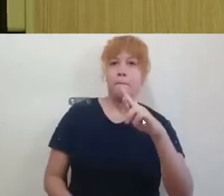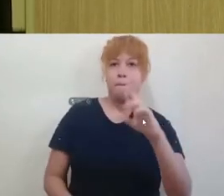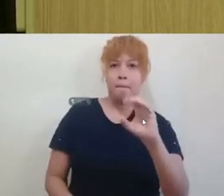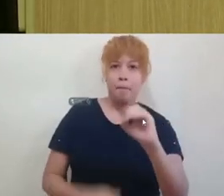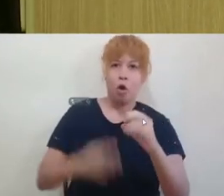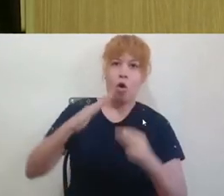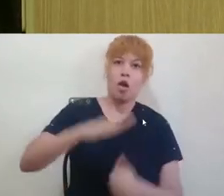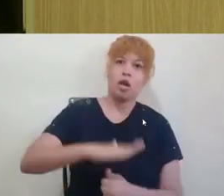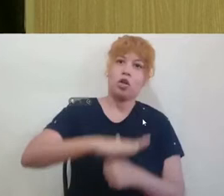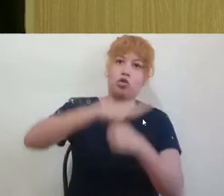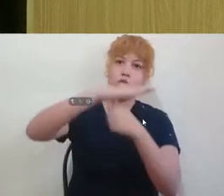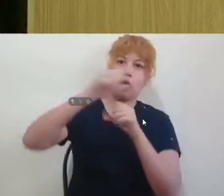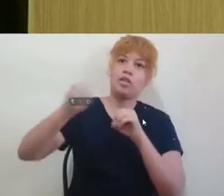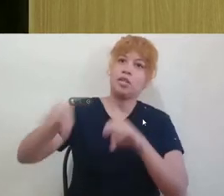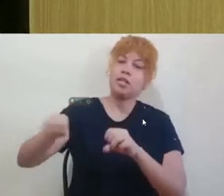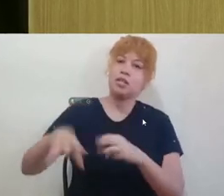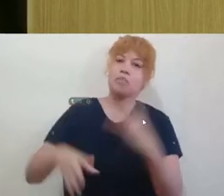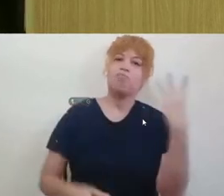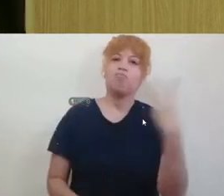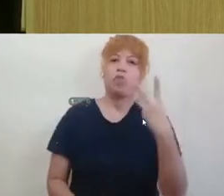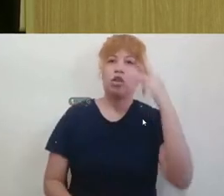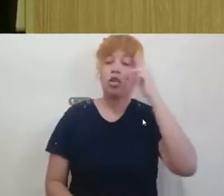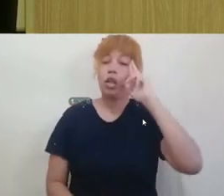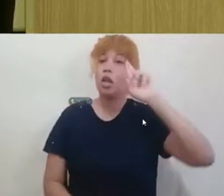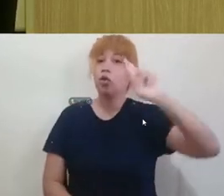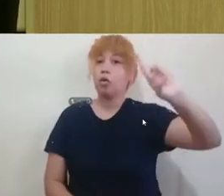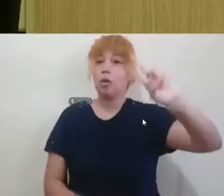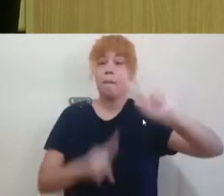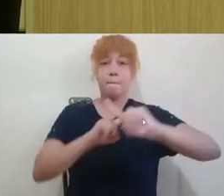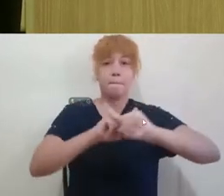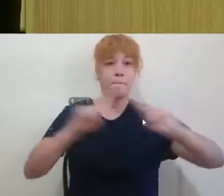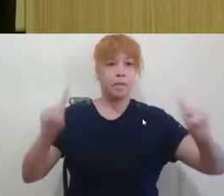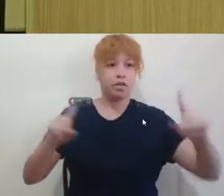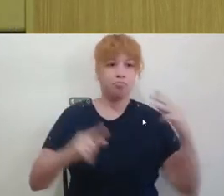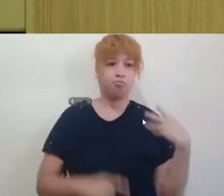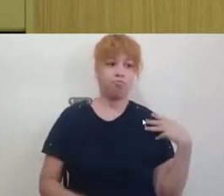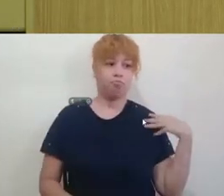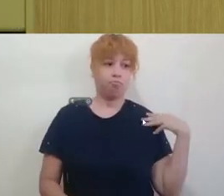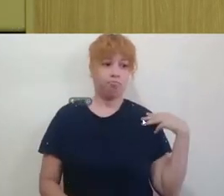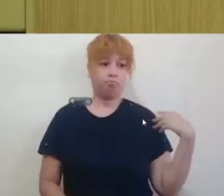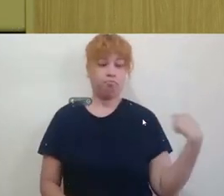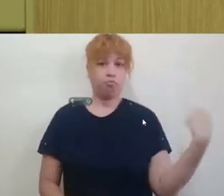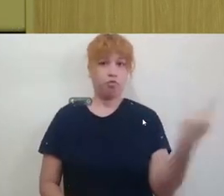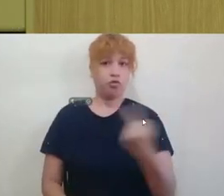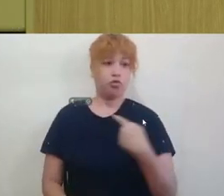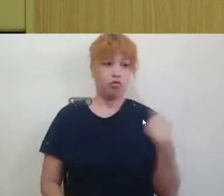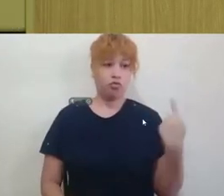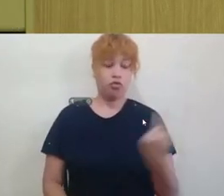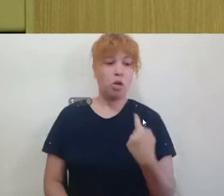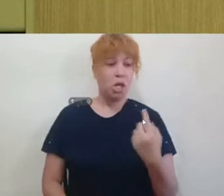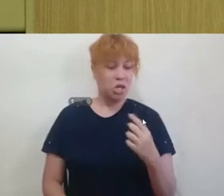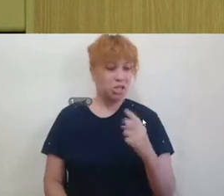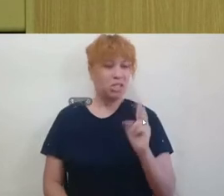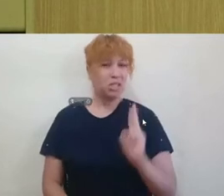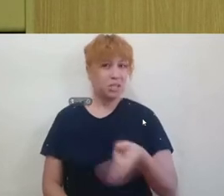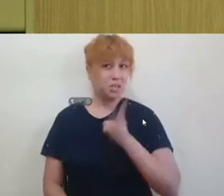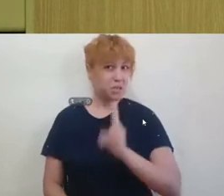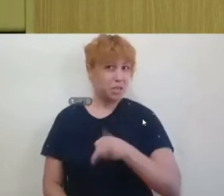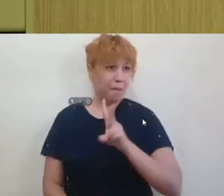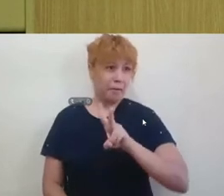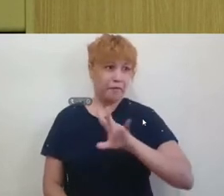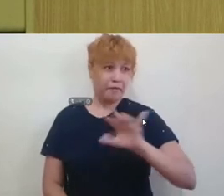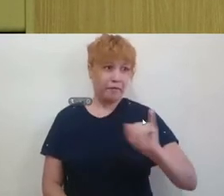vocês estão no caminho correto, que é o caminho da educação. E isso é essencial. Educação para